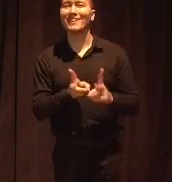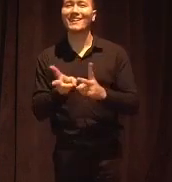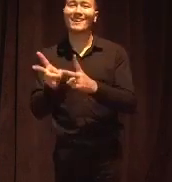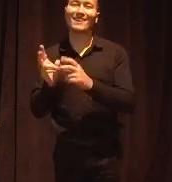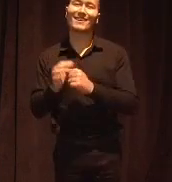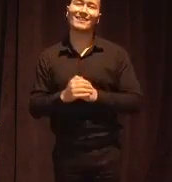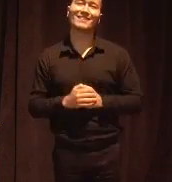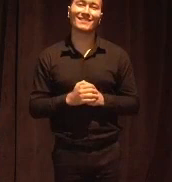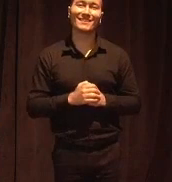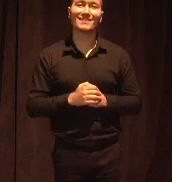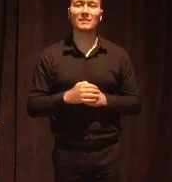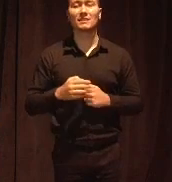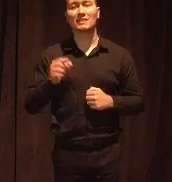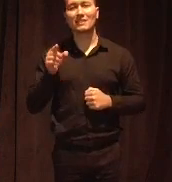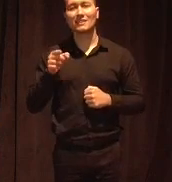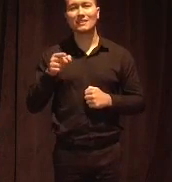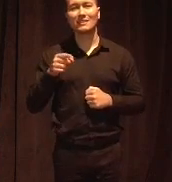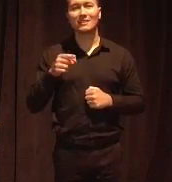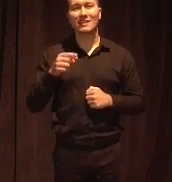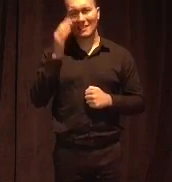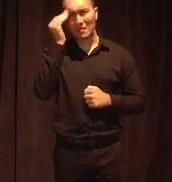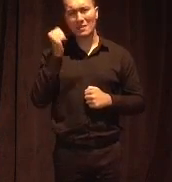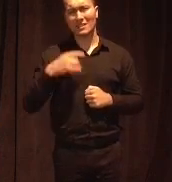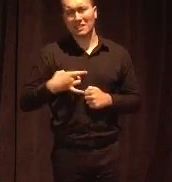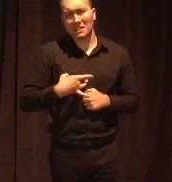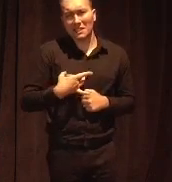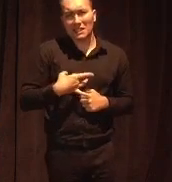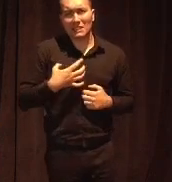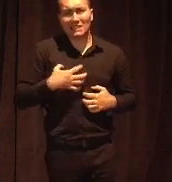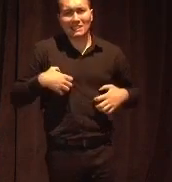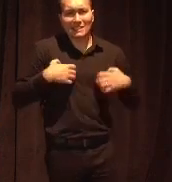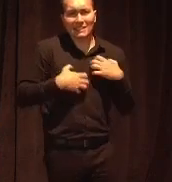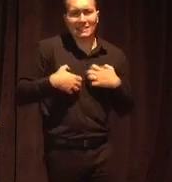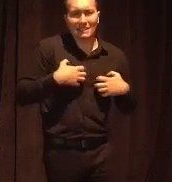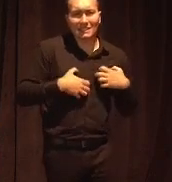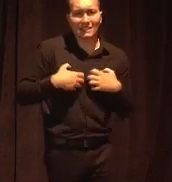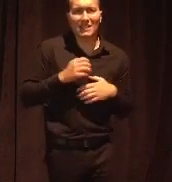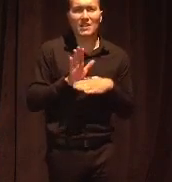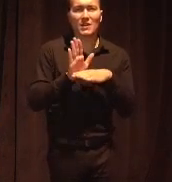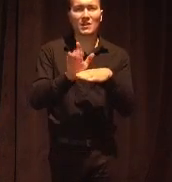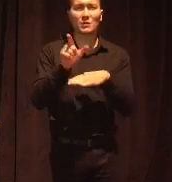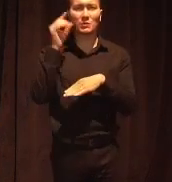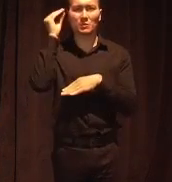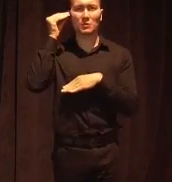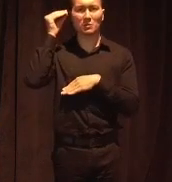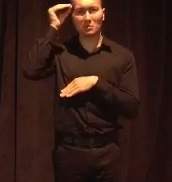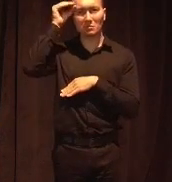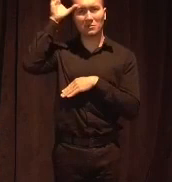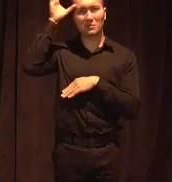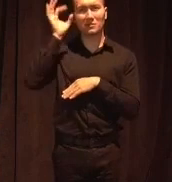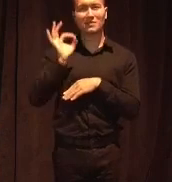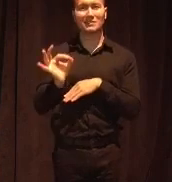barriga, esse risco, ajuda a gente também a se transformar como pessoa.